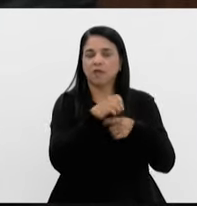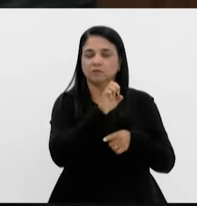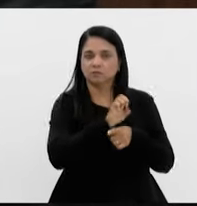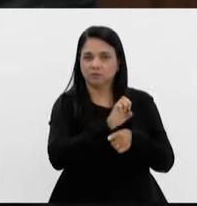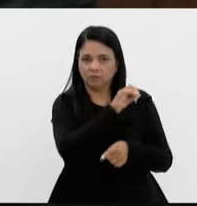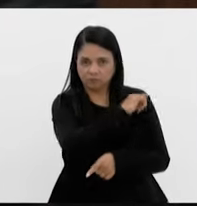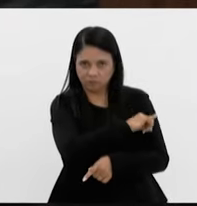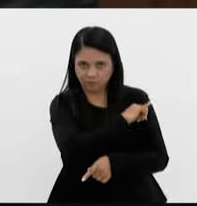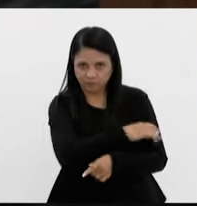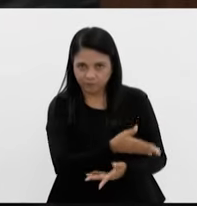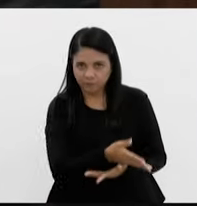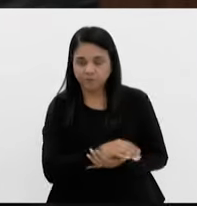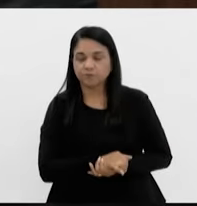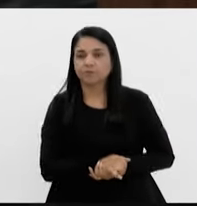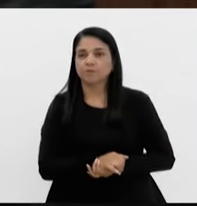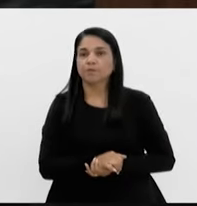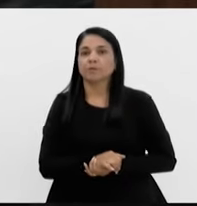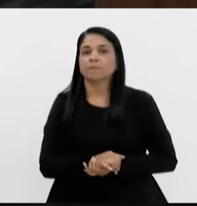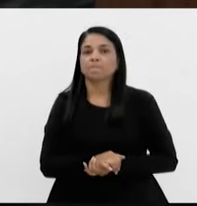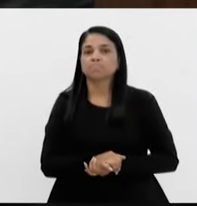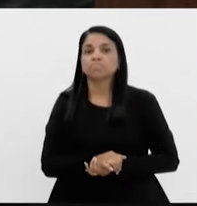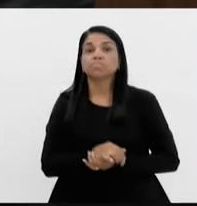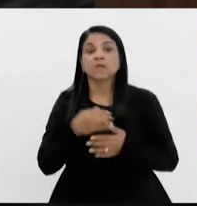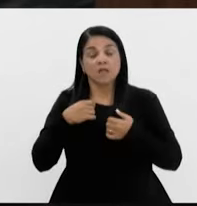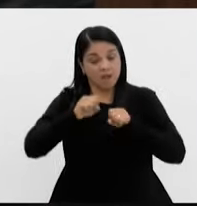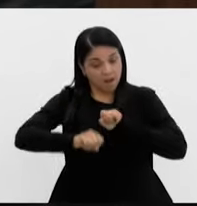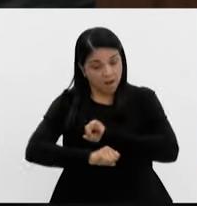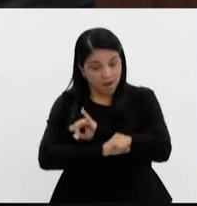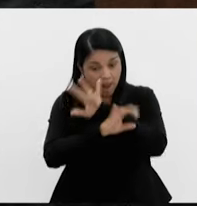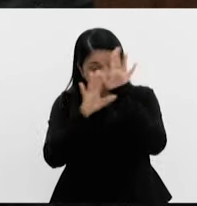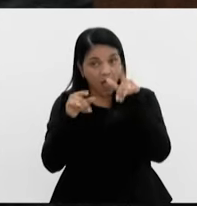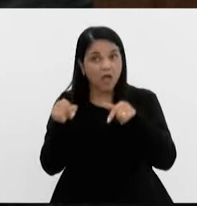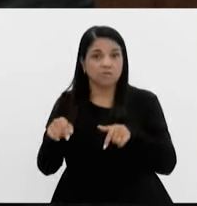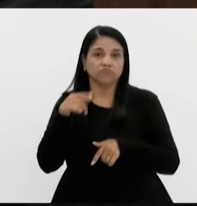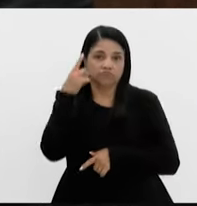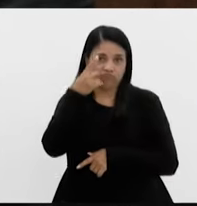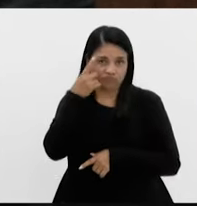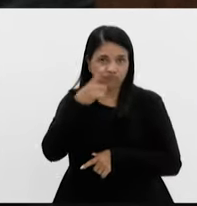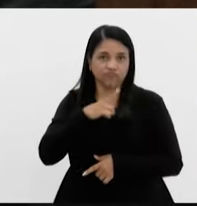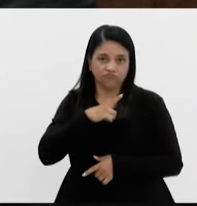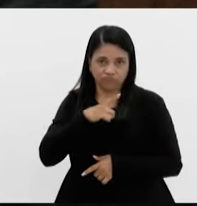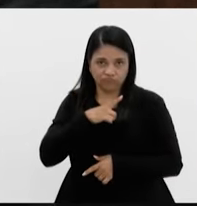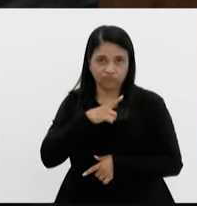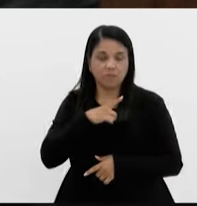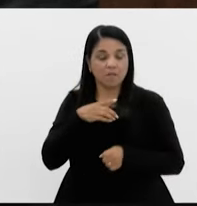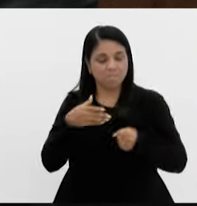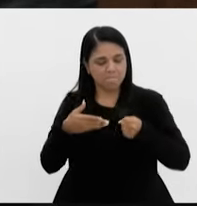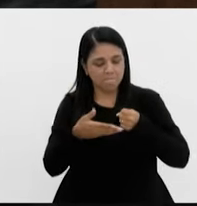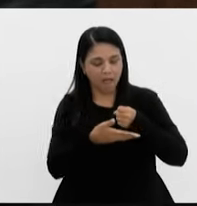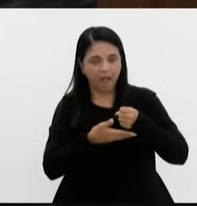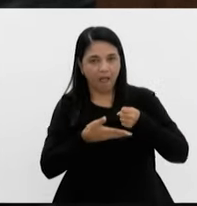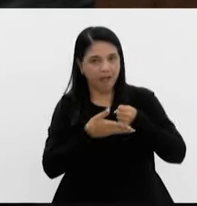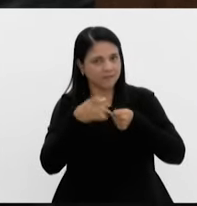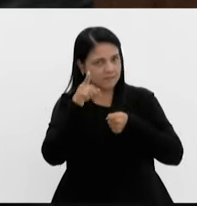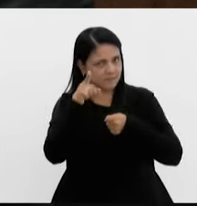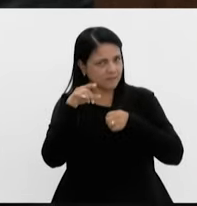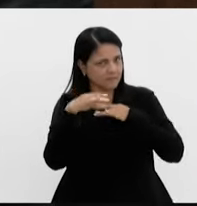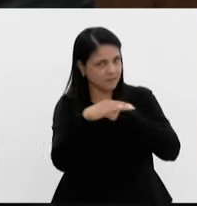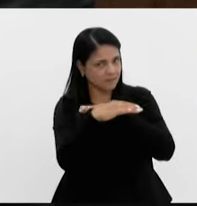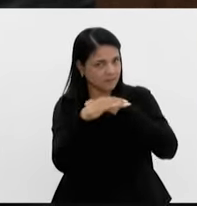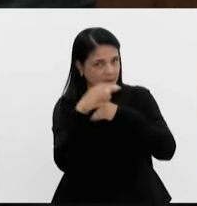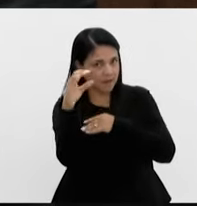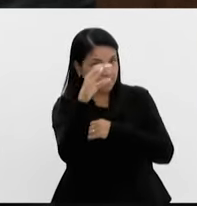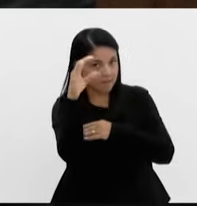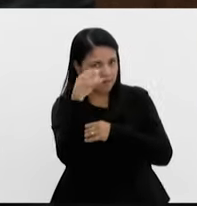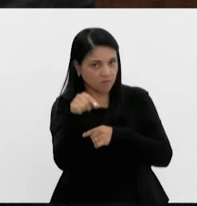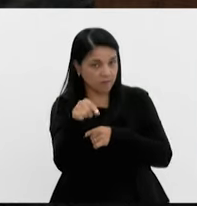quero deixar muito claro tem parlamentar nessa casa que tem base eleitoral em Niterói deveria